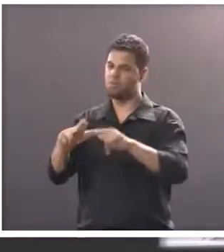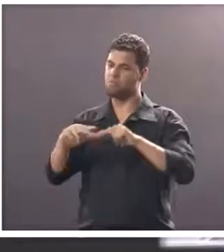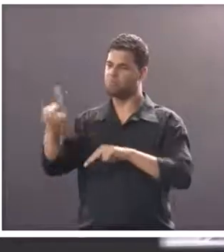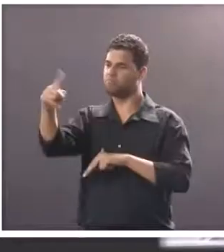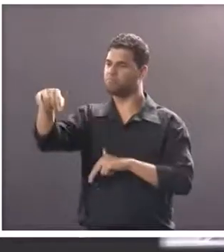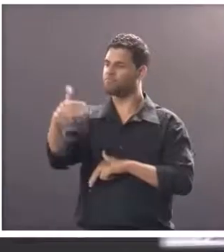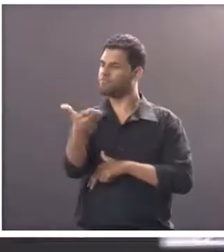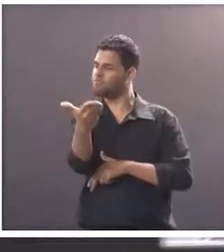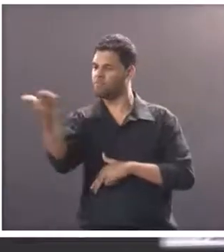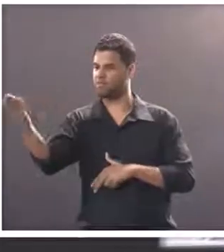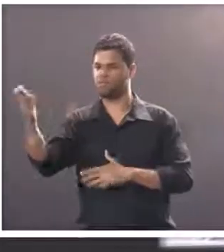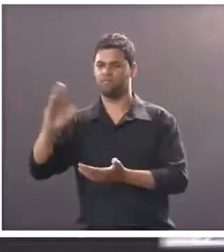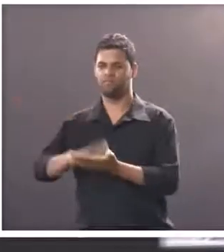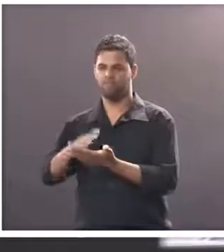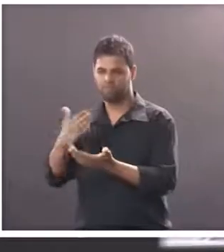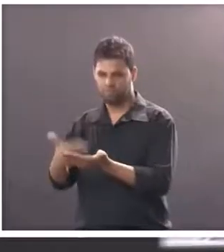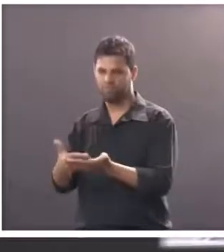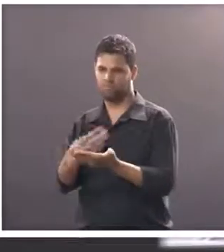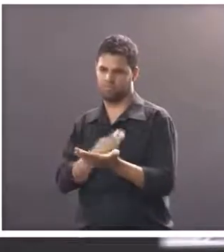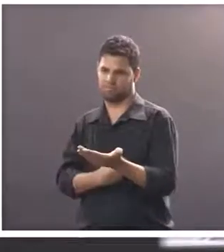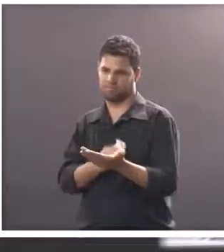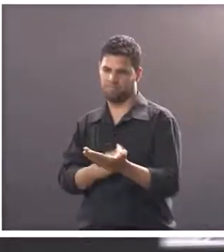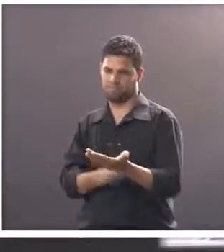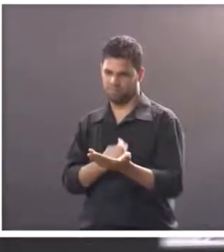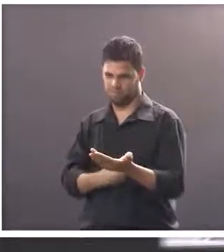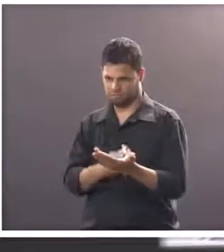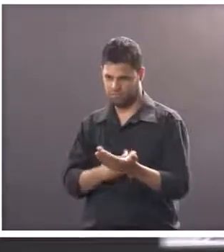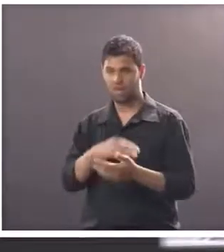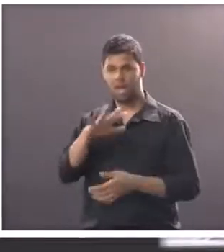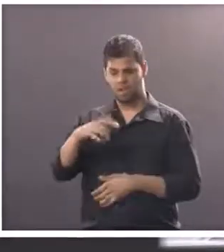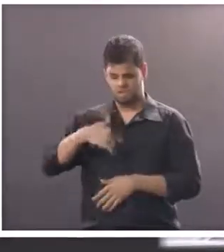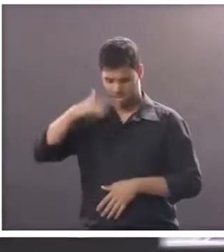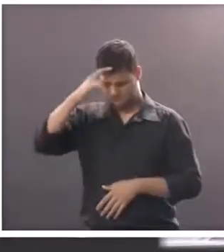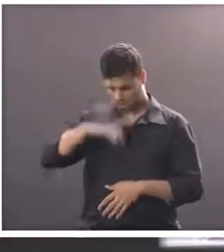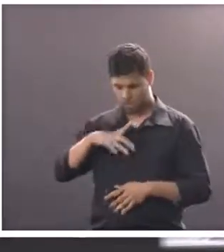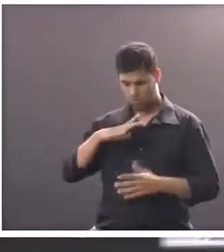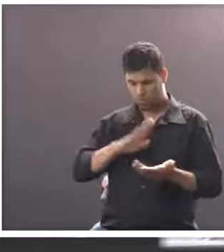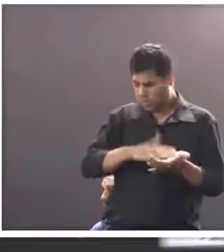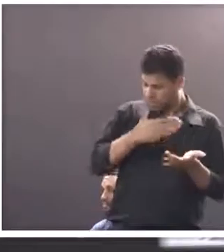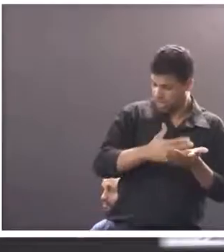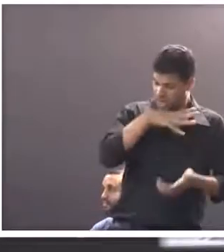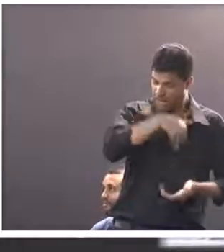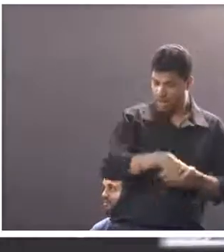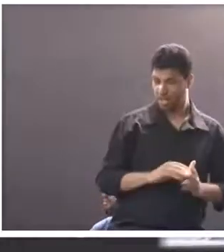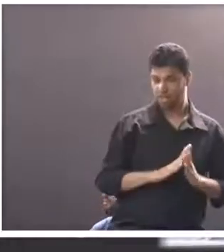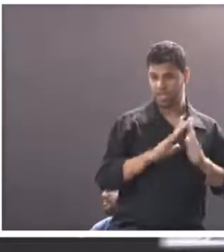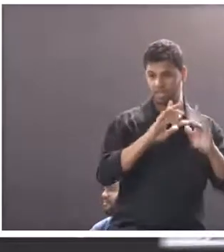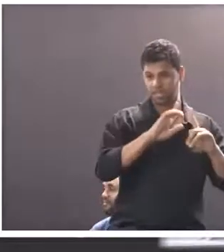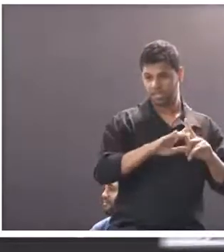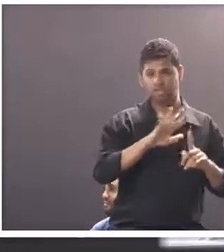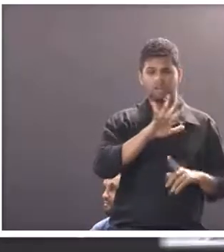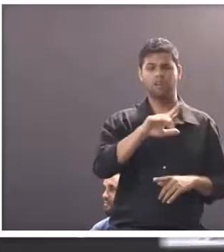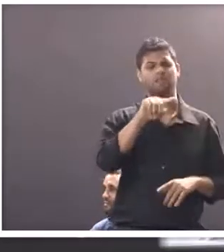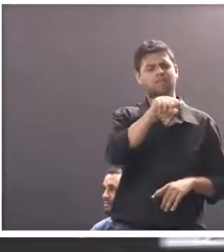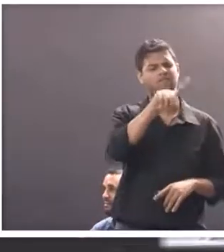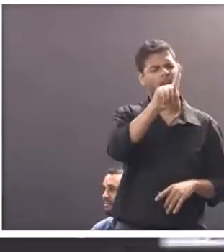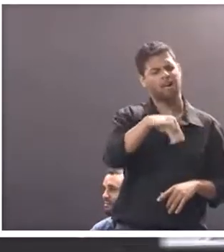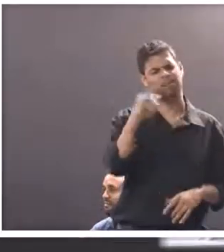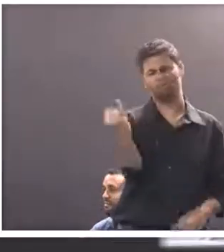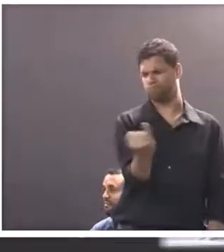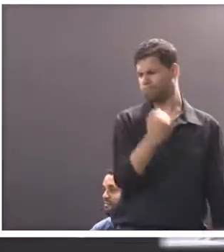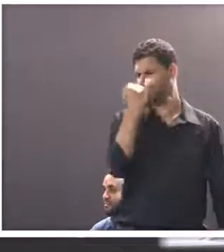vocês, graças a vocês. Ah, mas eu só traduzo na igreja lá. Você é tão